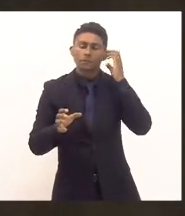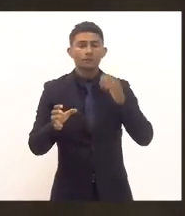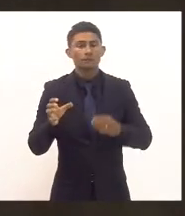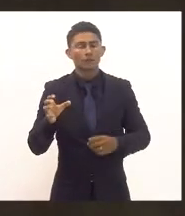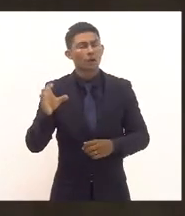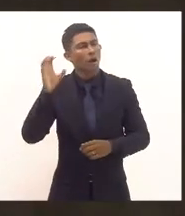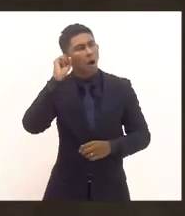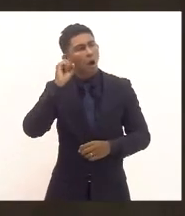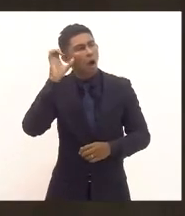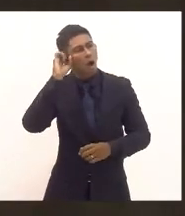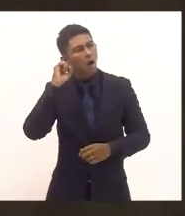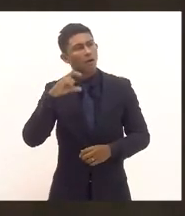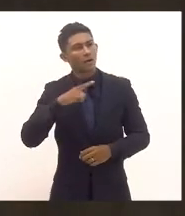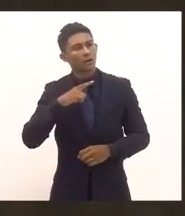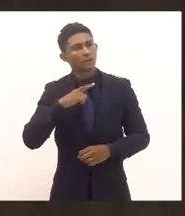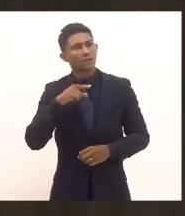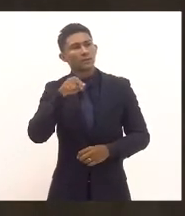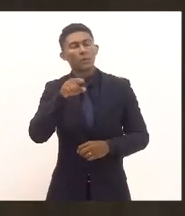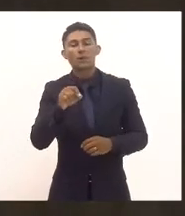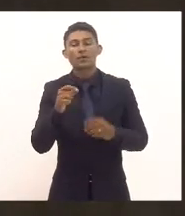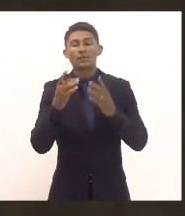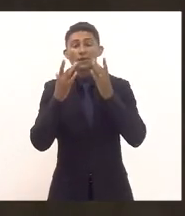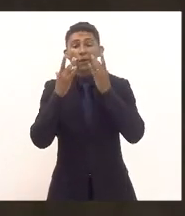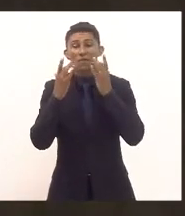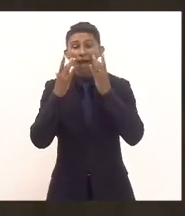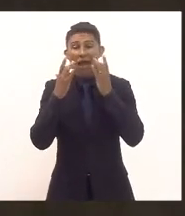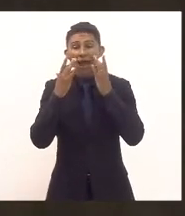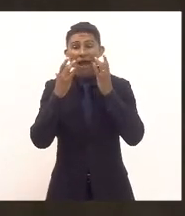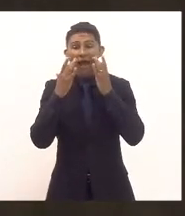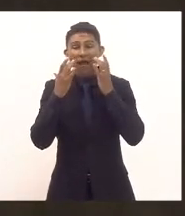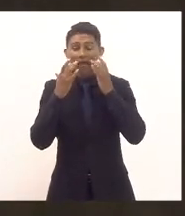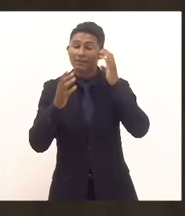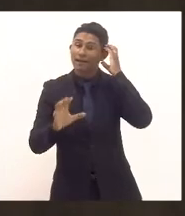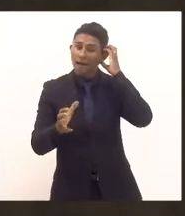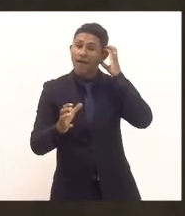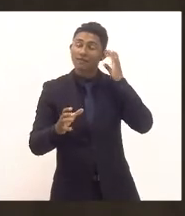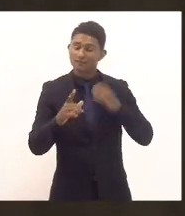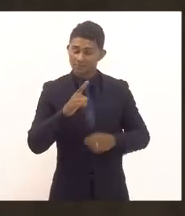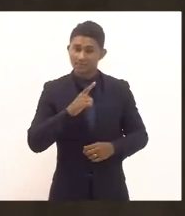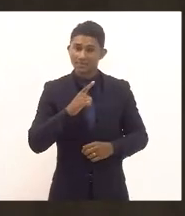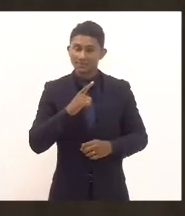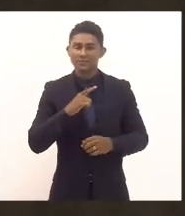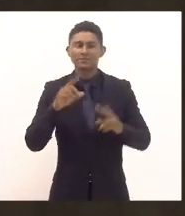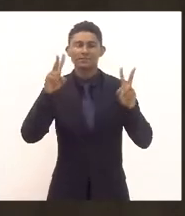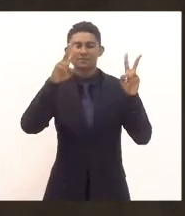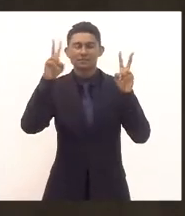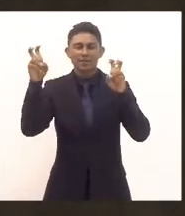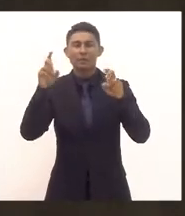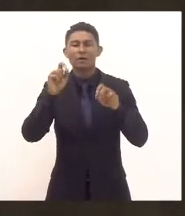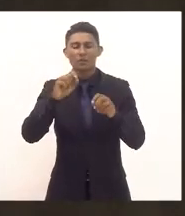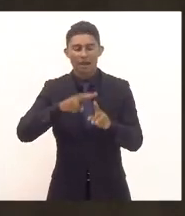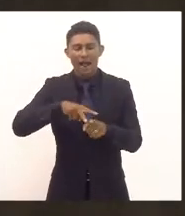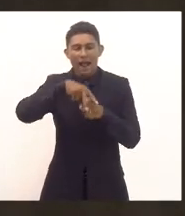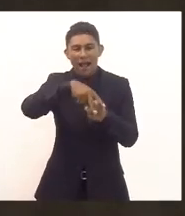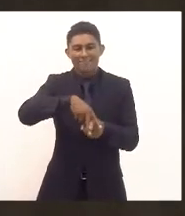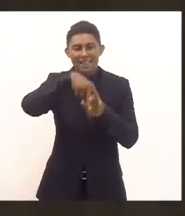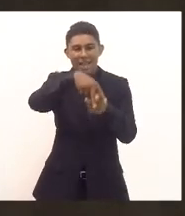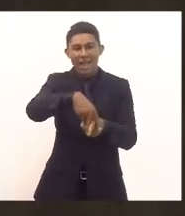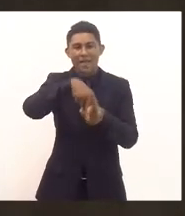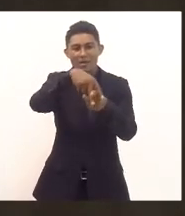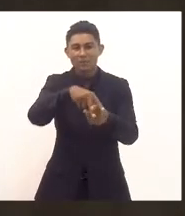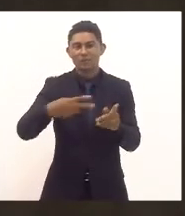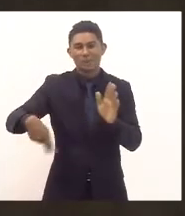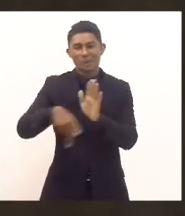programa matéria novela de aventuras chamado o cavaleiro da noite